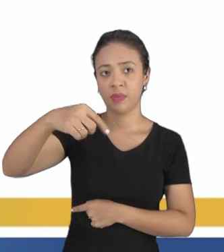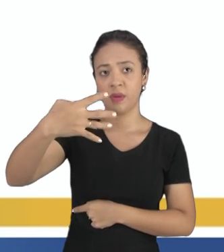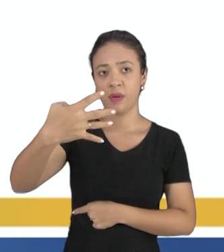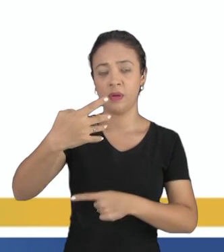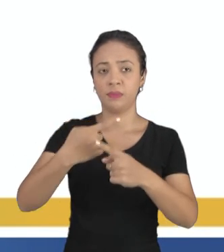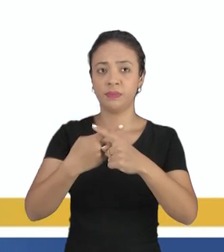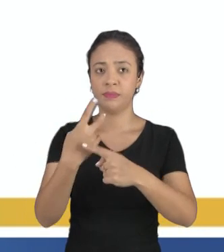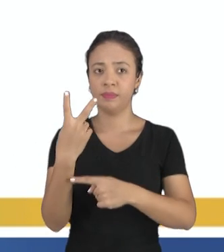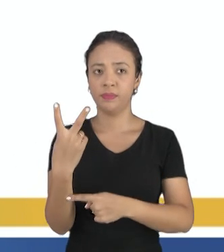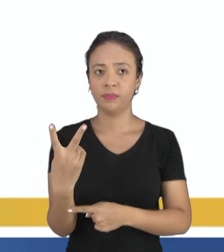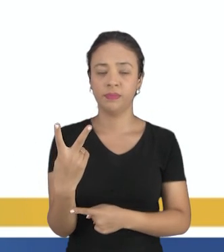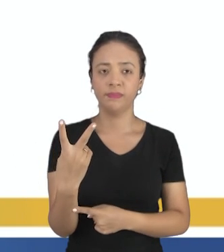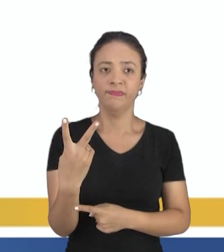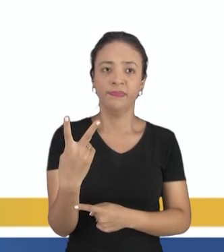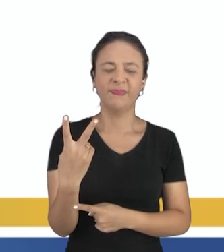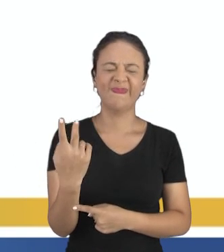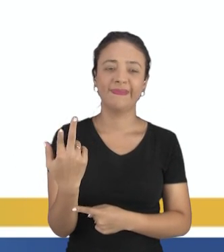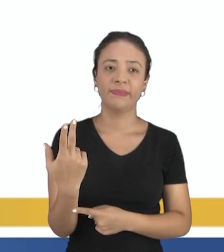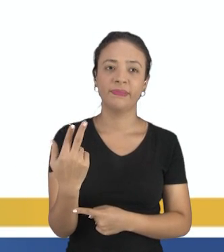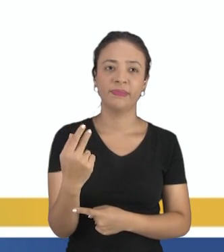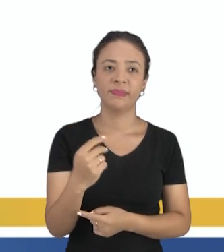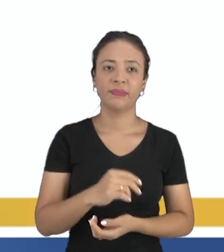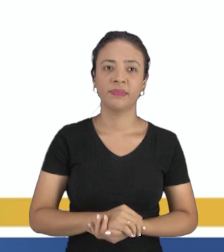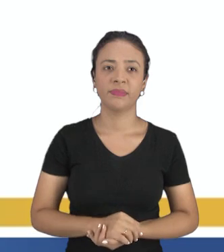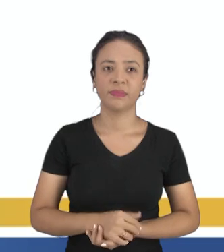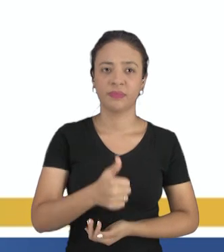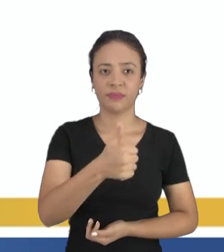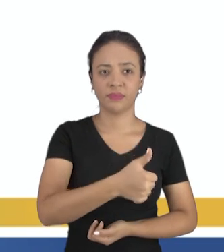59,4 vezes 2, que é igual a